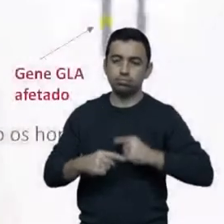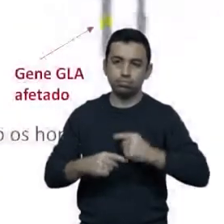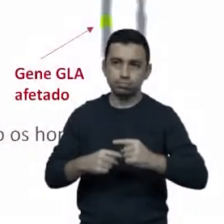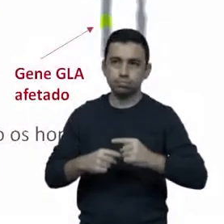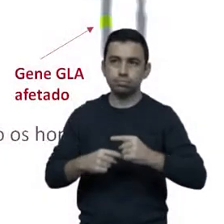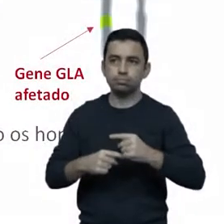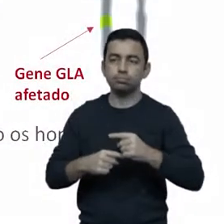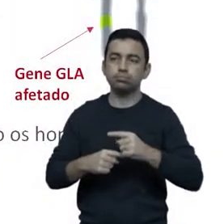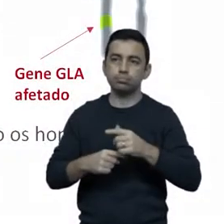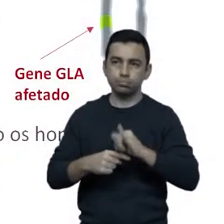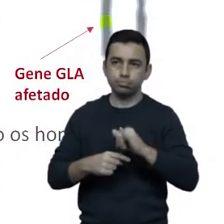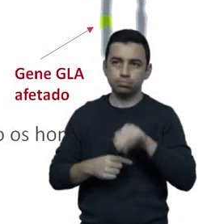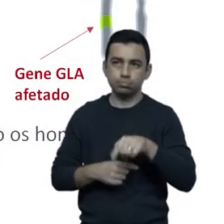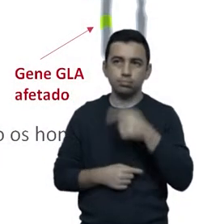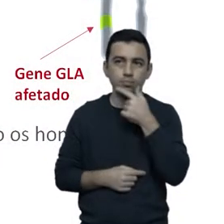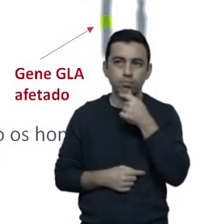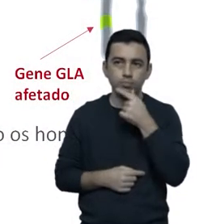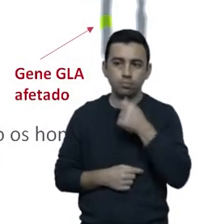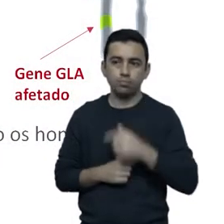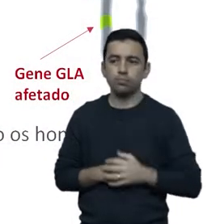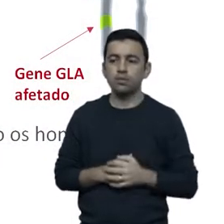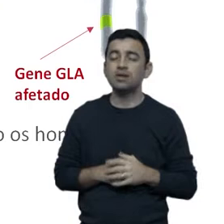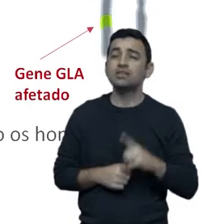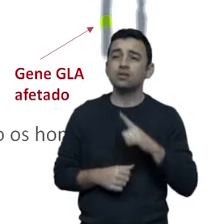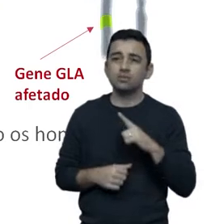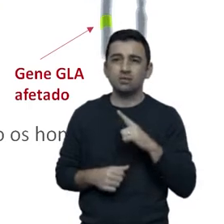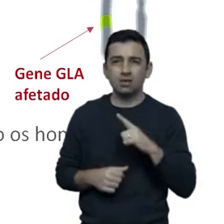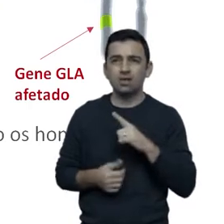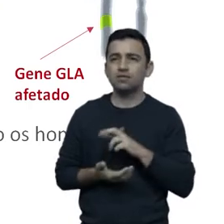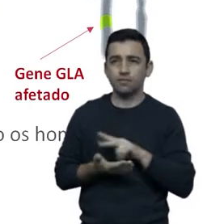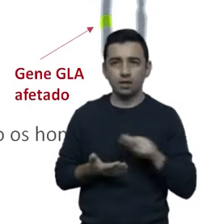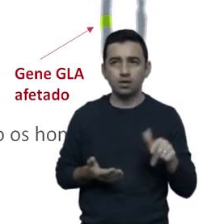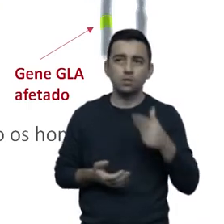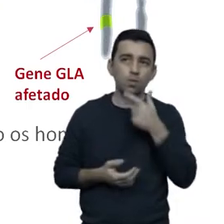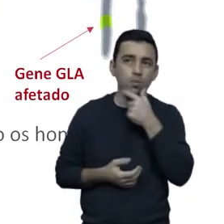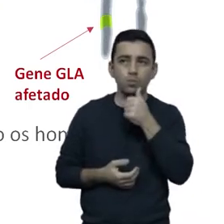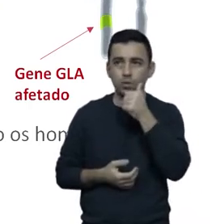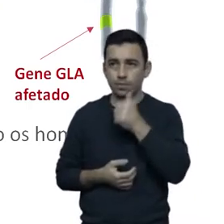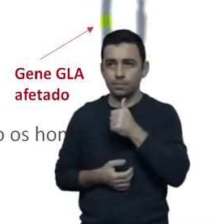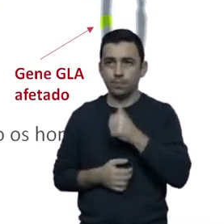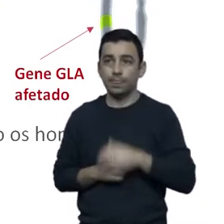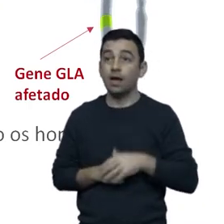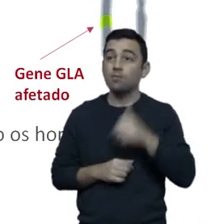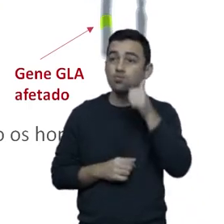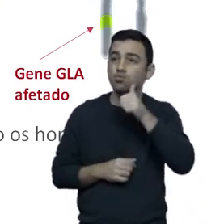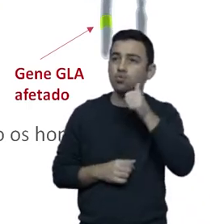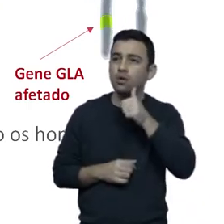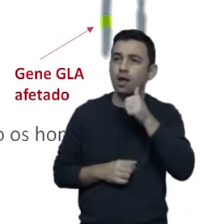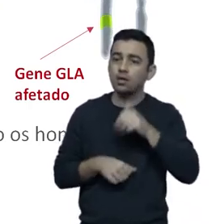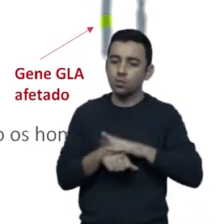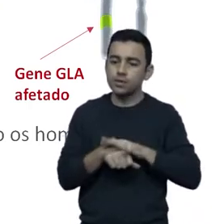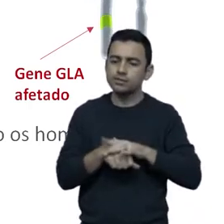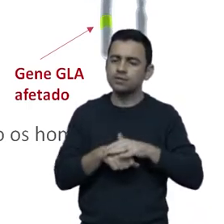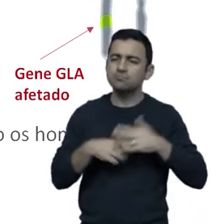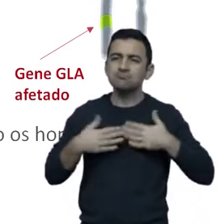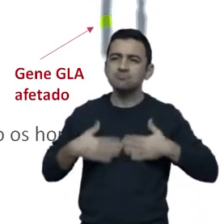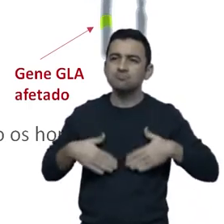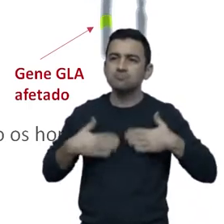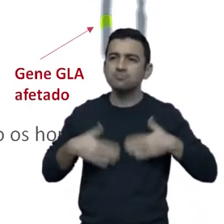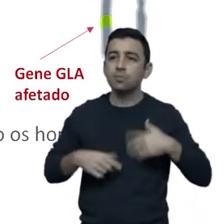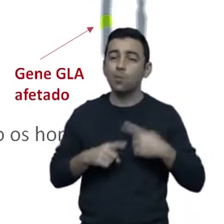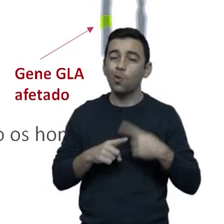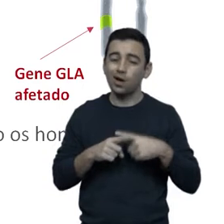Então, existe diferença entre gêneros, né? A doença na mulher ela é mais branda, porque, como a mulher tem dois cromossomos